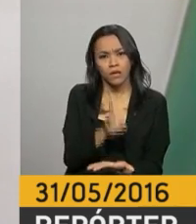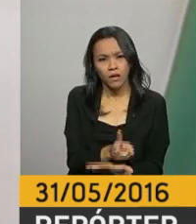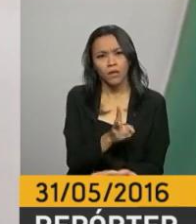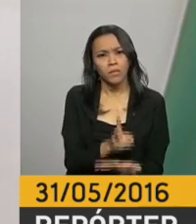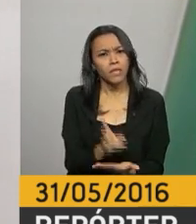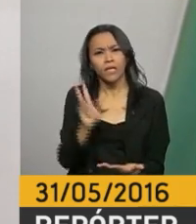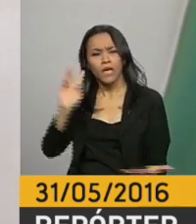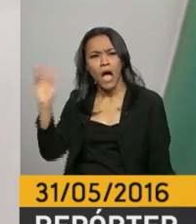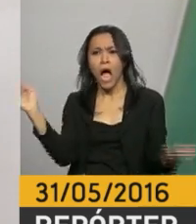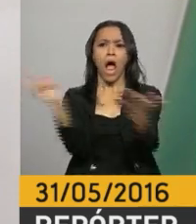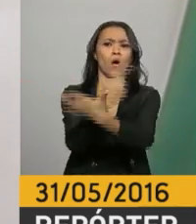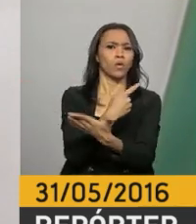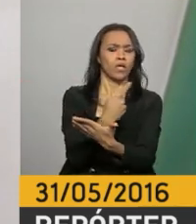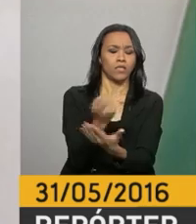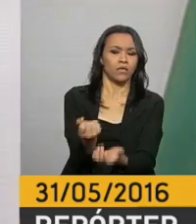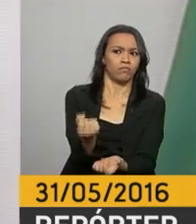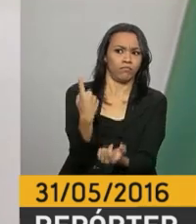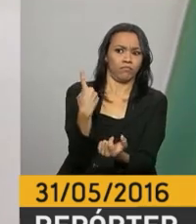certos fatos ocorrem,